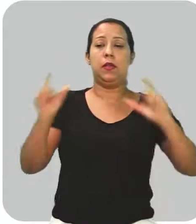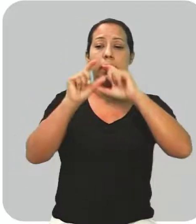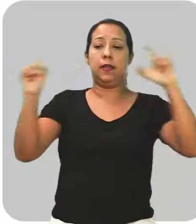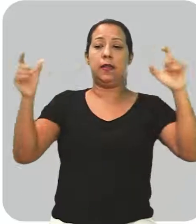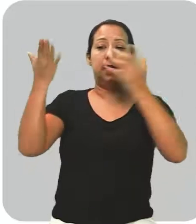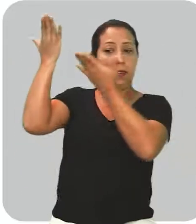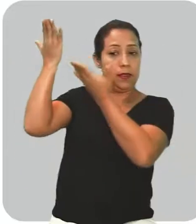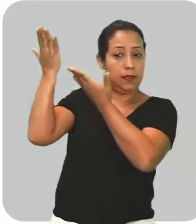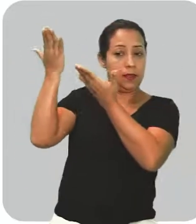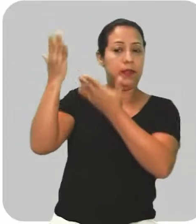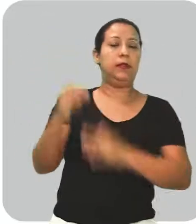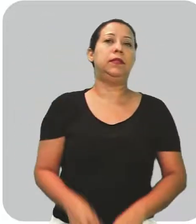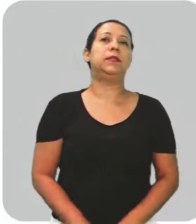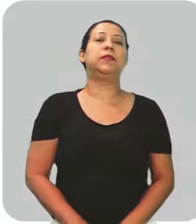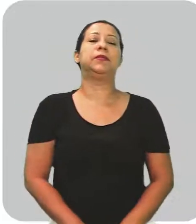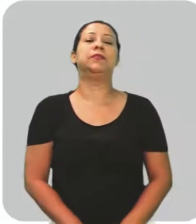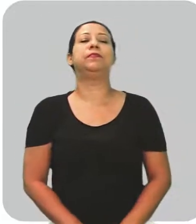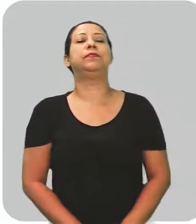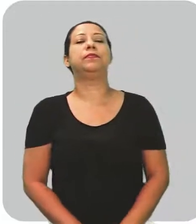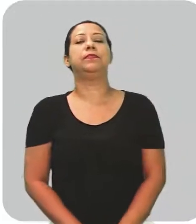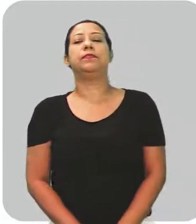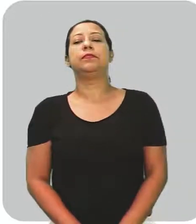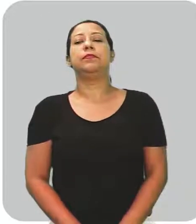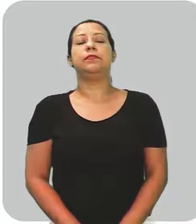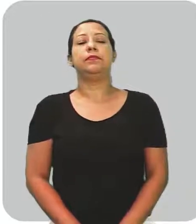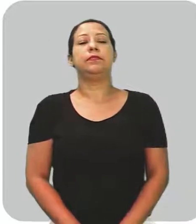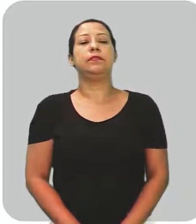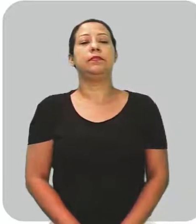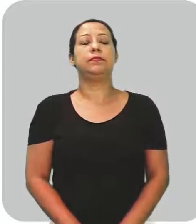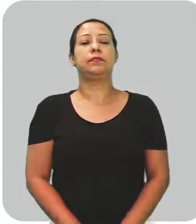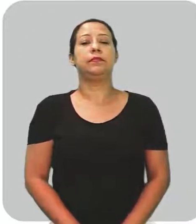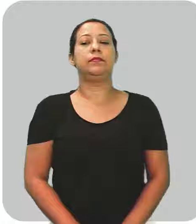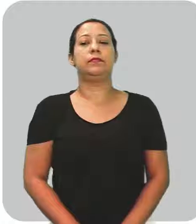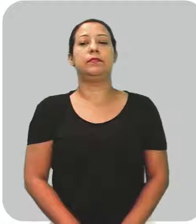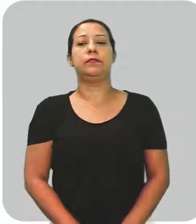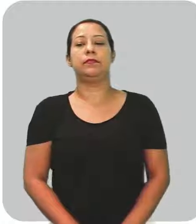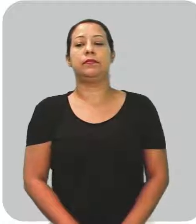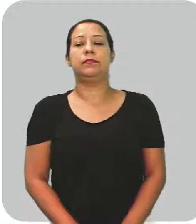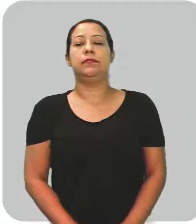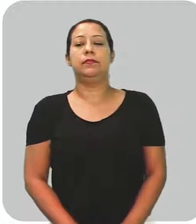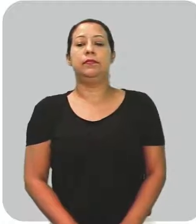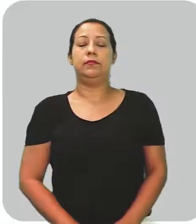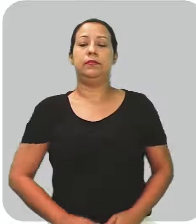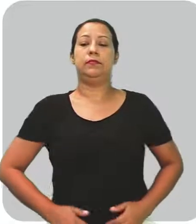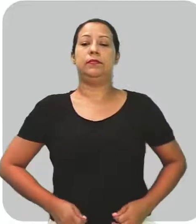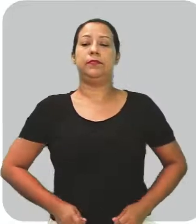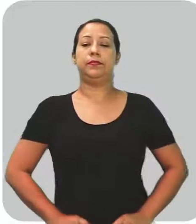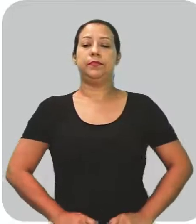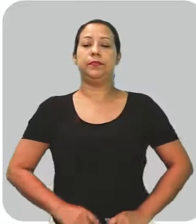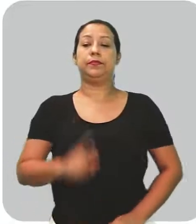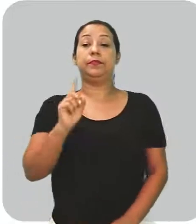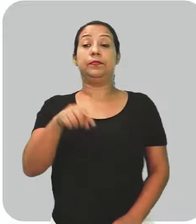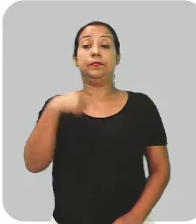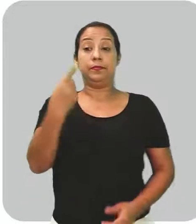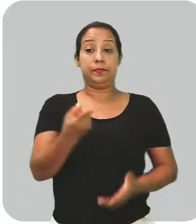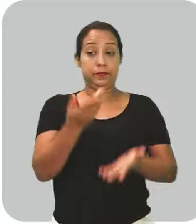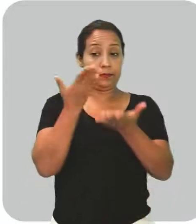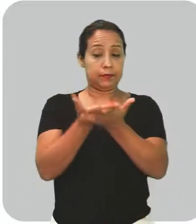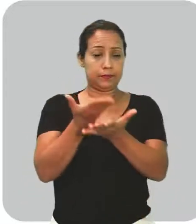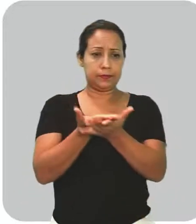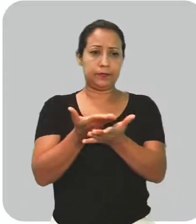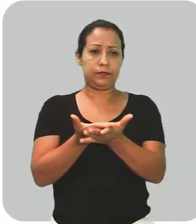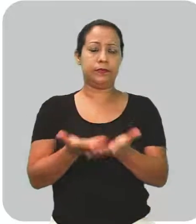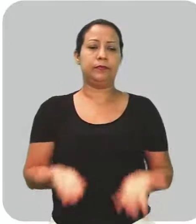para, perante, sobre e segundo. Tá? Vamos aqui. Após as aulas,